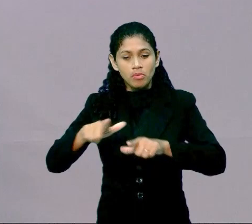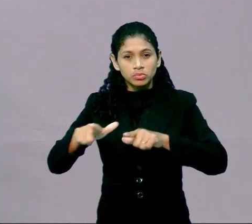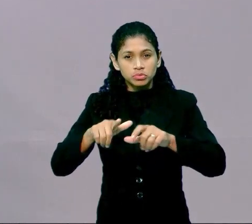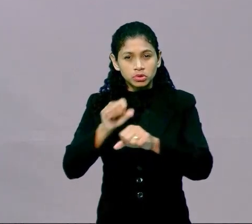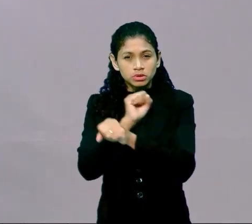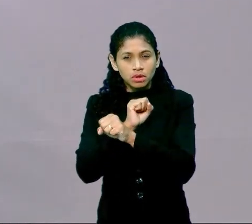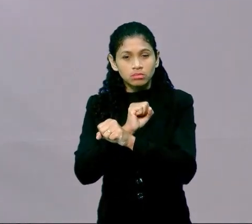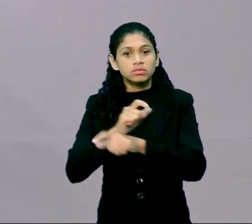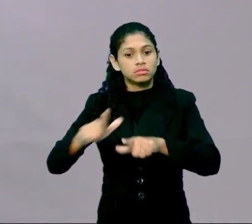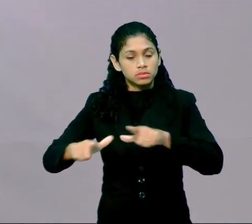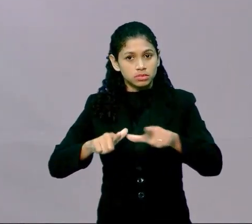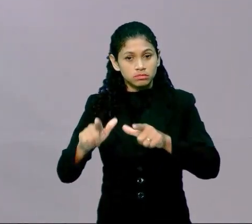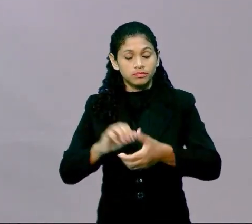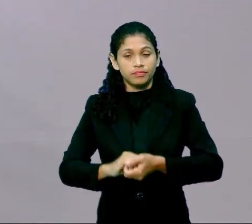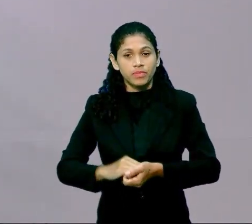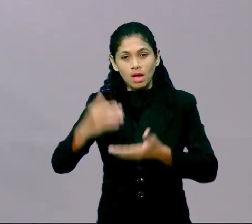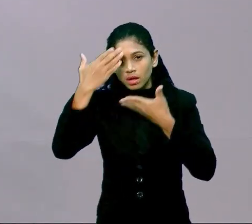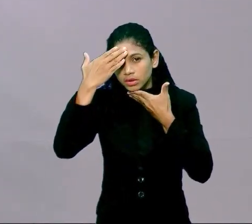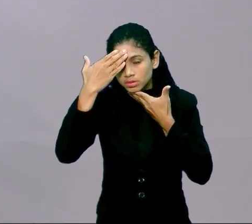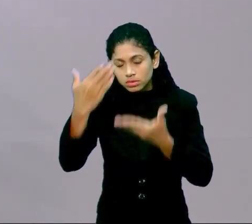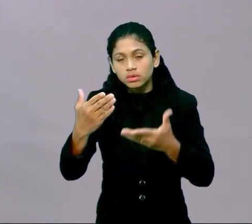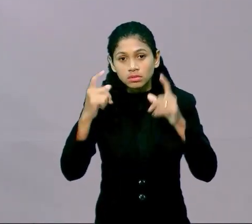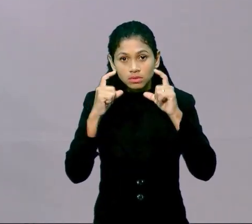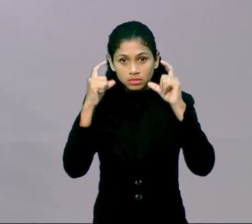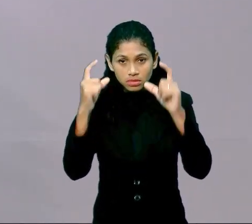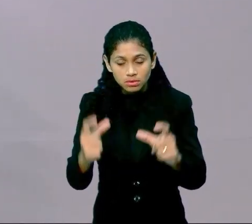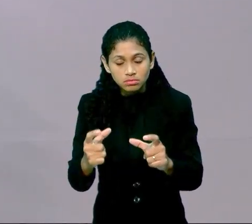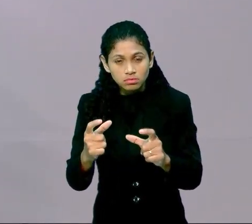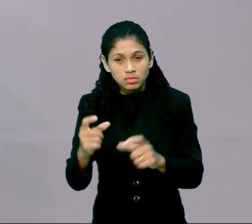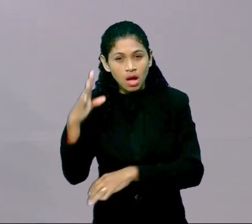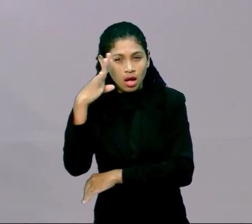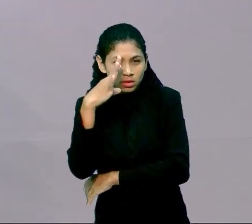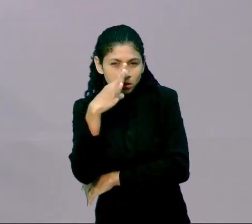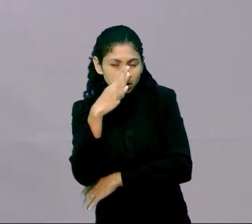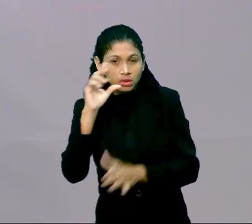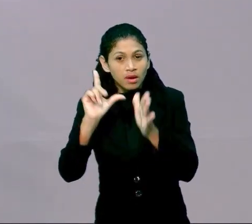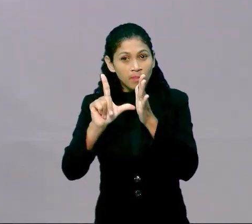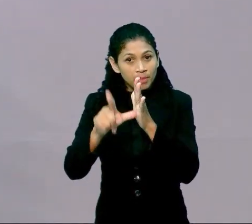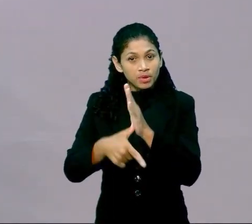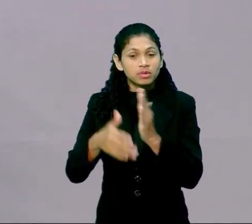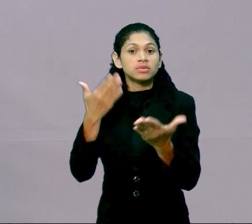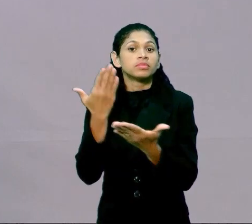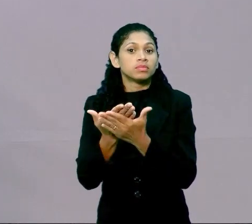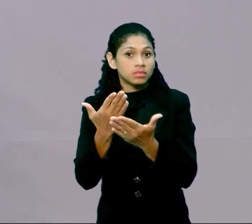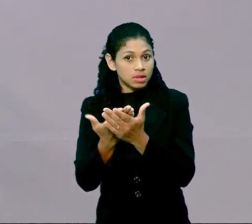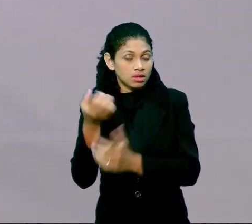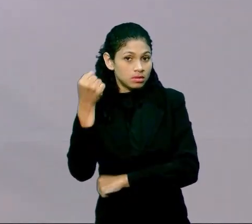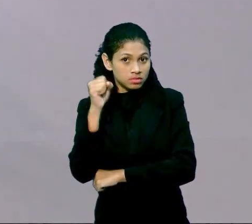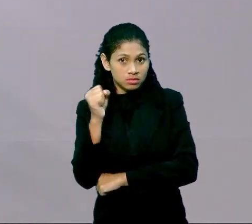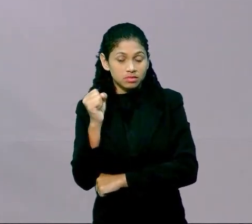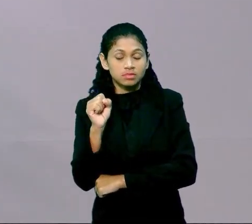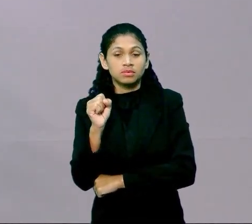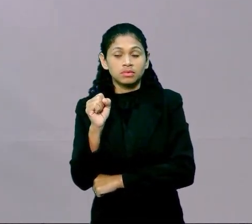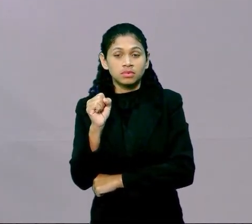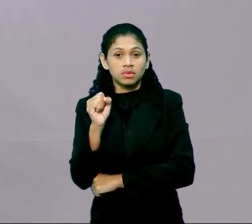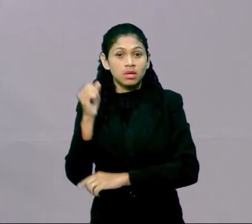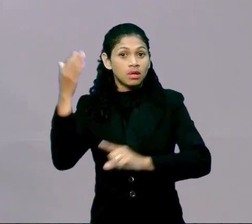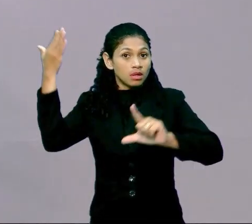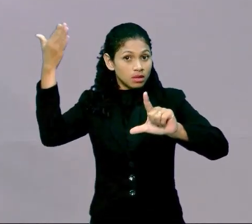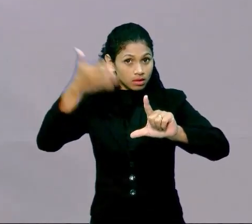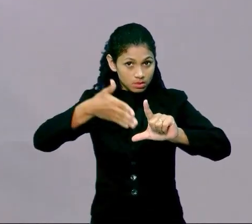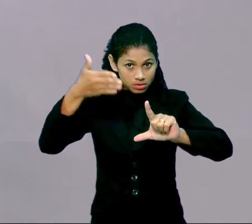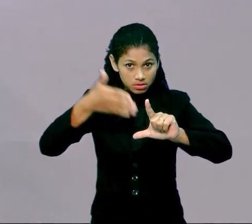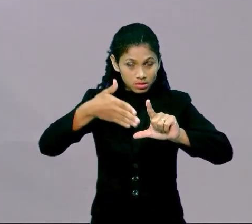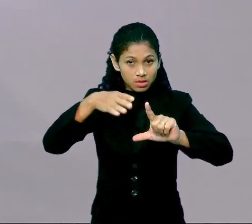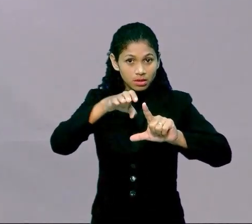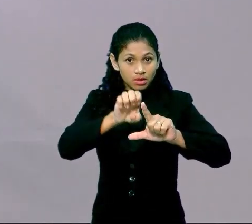sua atenção e eu espero que você assista à próxima aula de Sociologia. Quer acessar esta